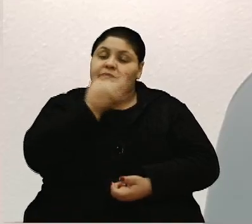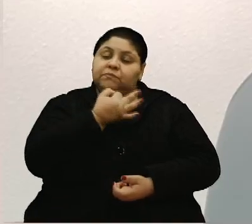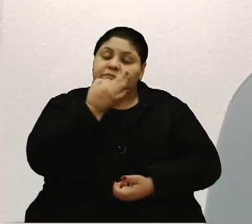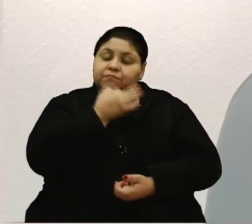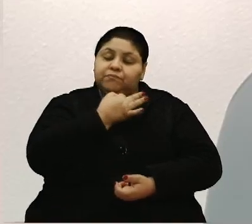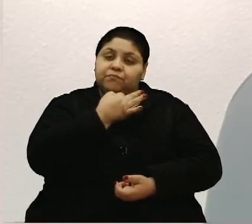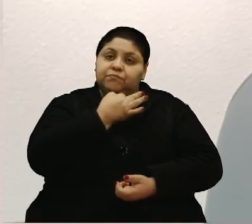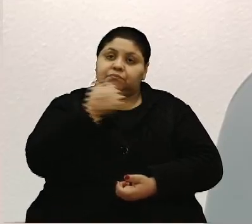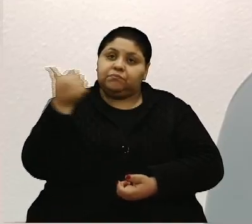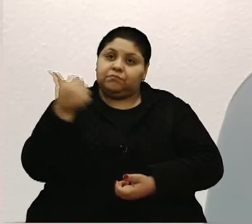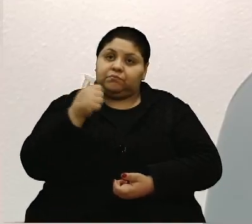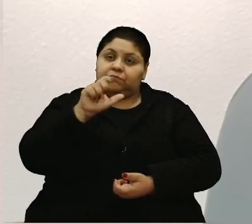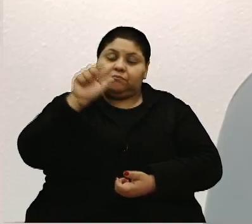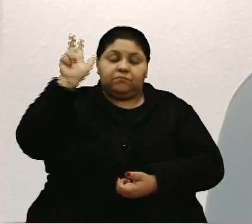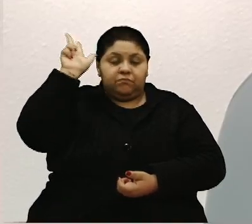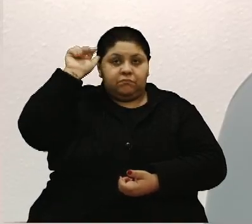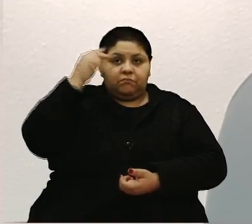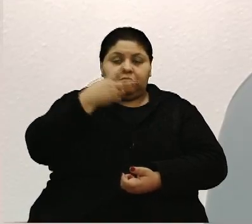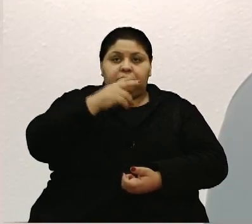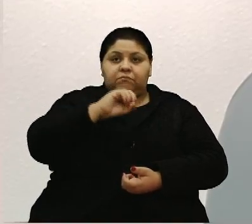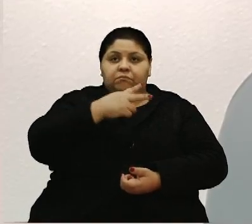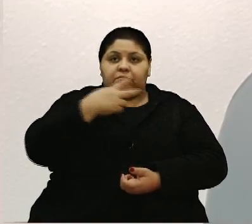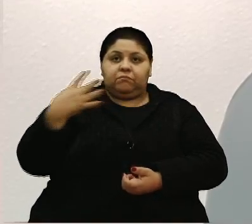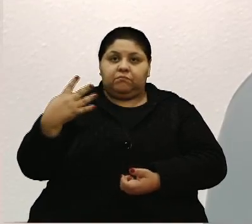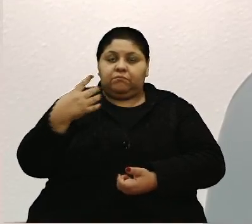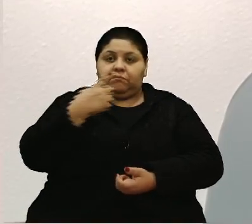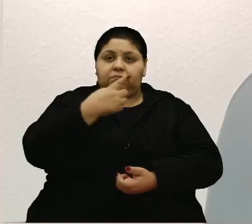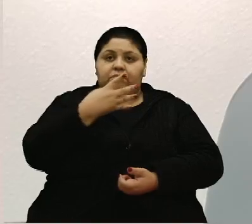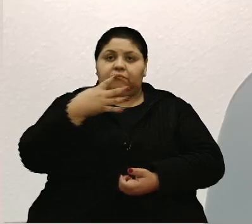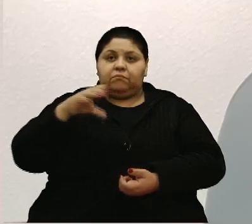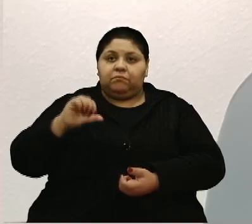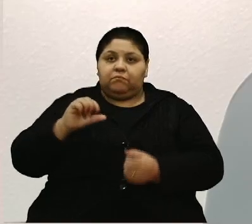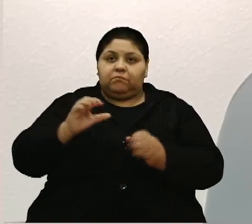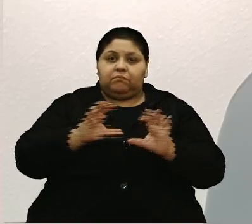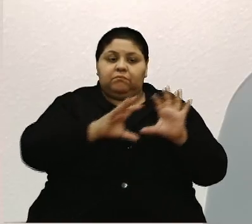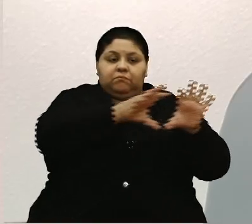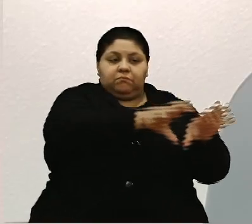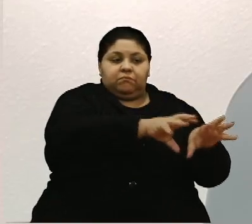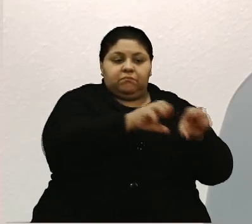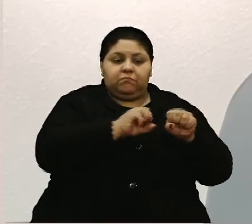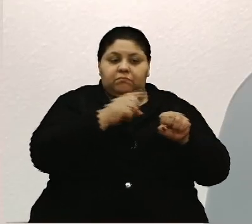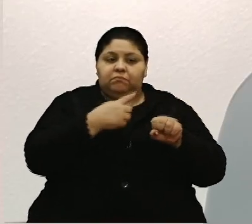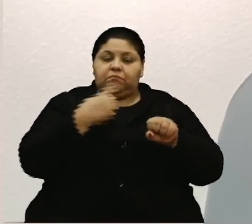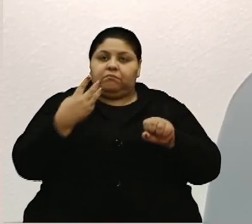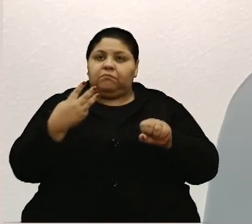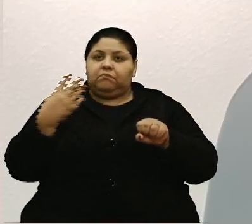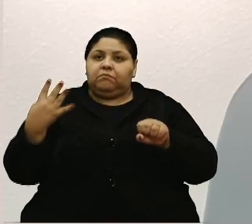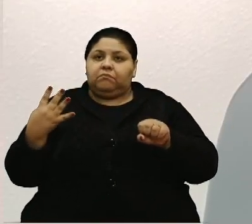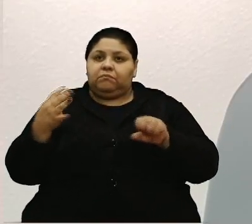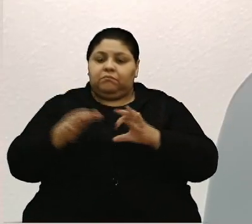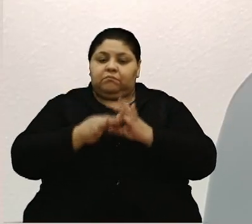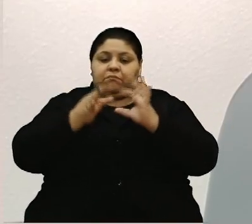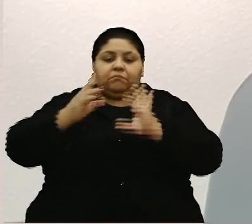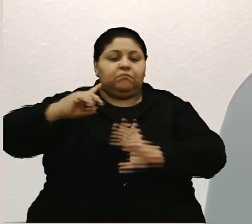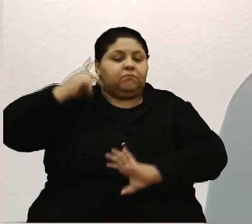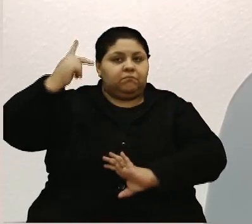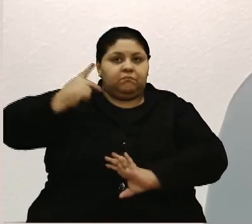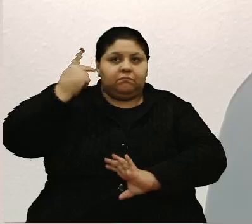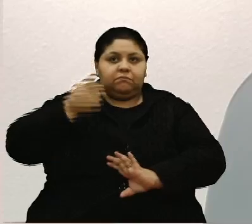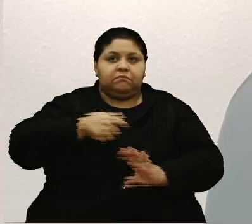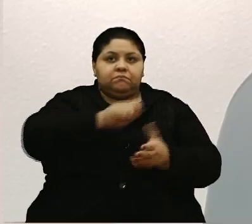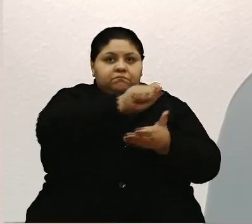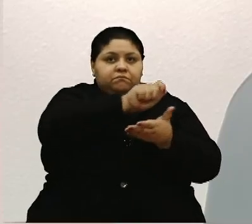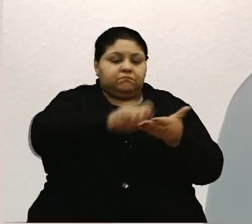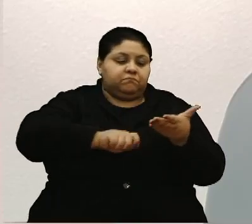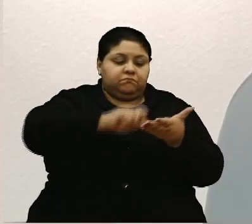Sul, 1º de abril de 2024, 149 anos da colonização e 134 anos de emancipação política.